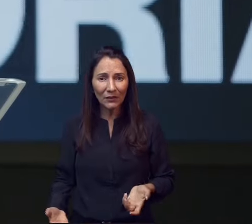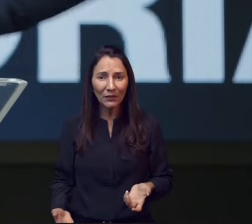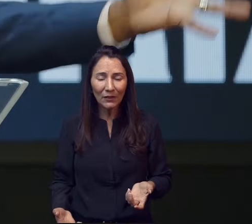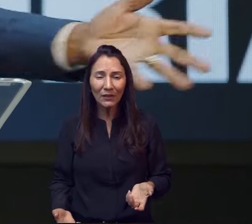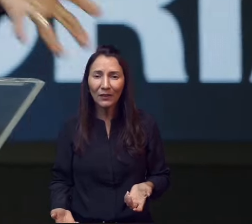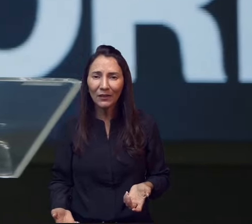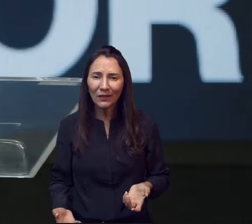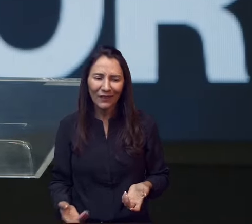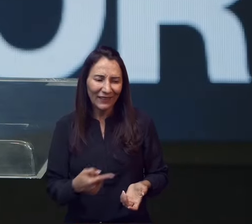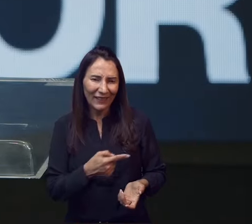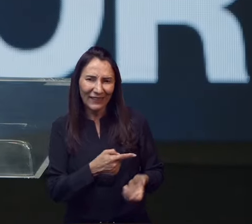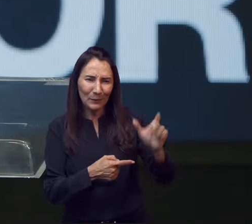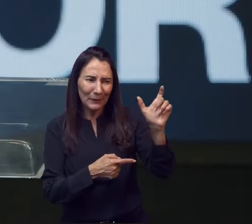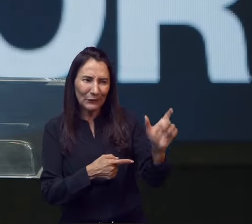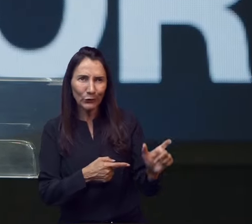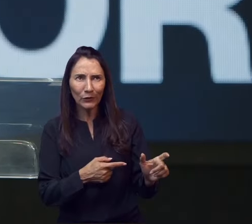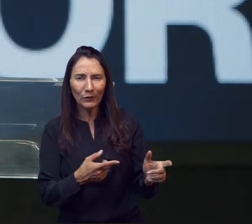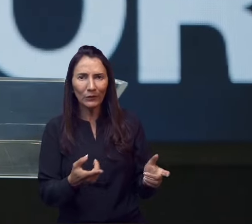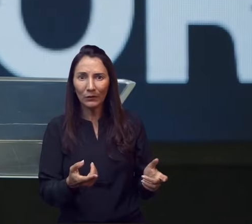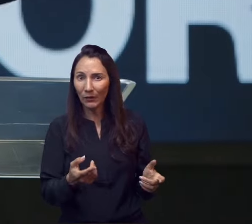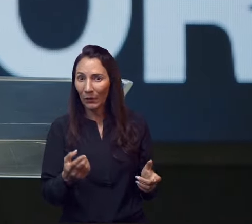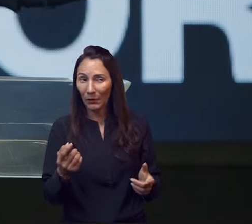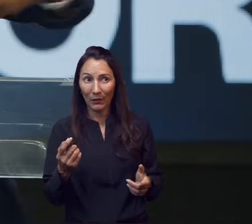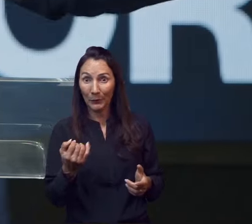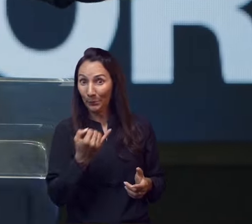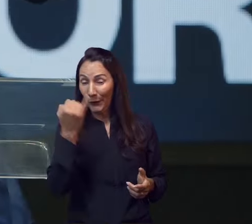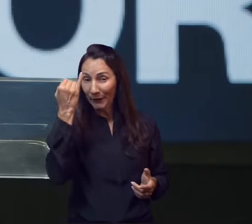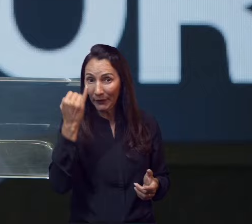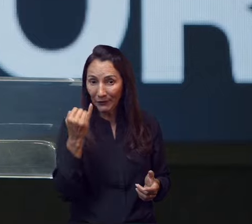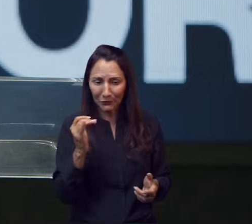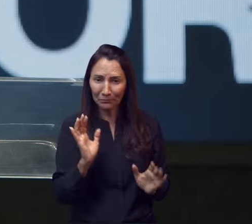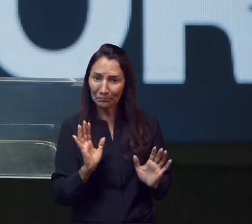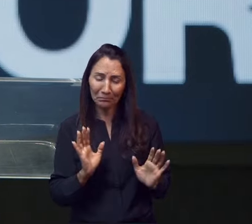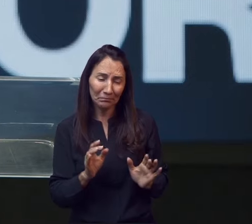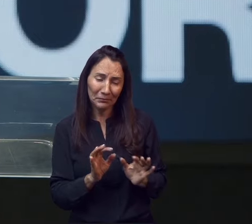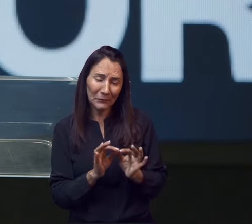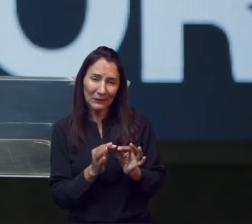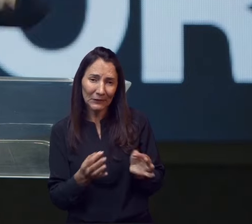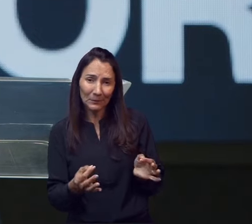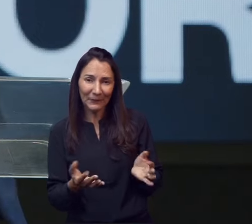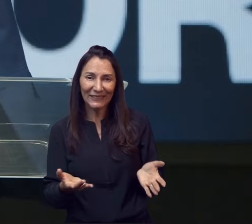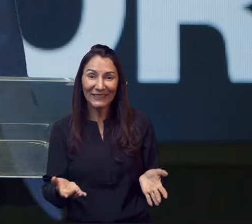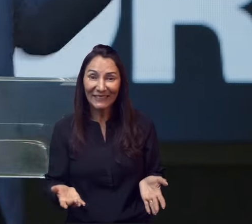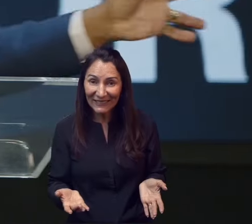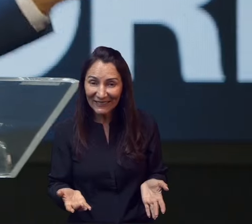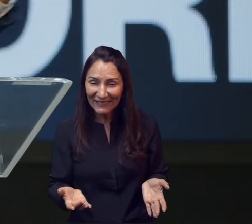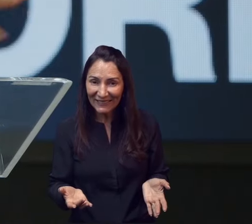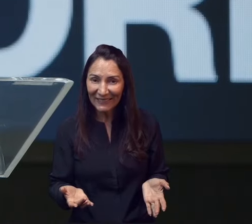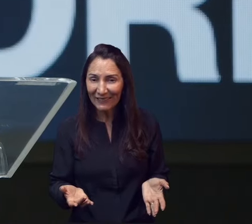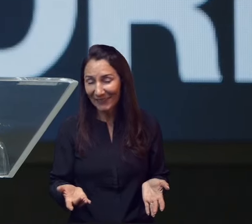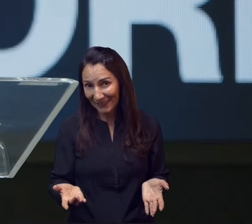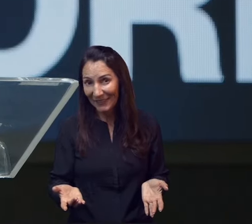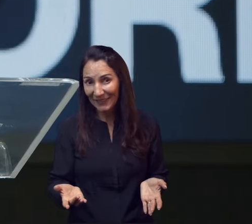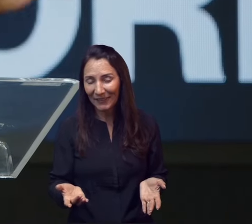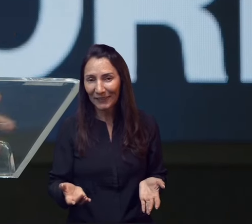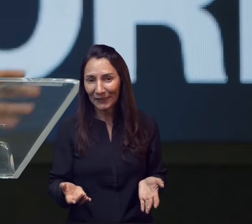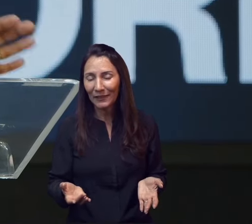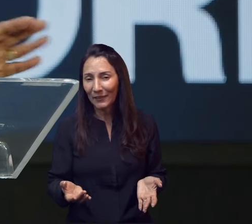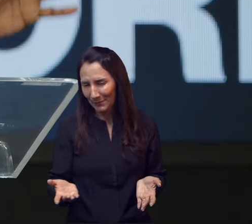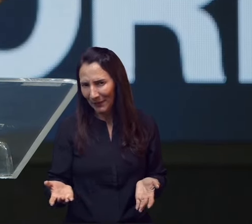alguém tão importante na sua vida assim e eu nem tenho tempo mas